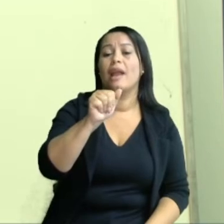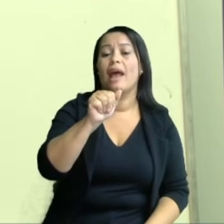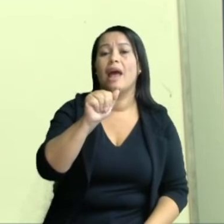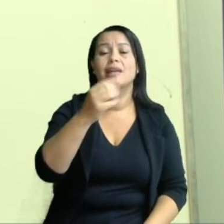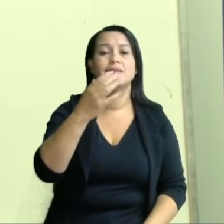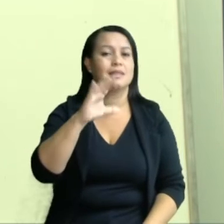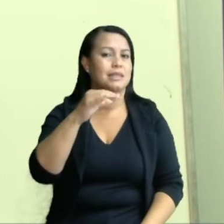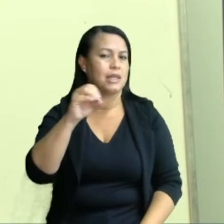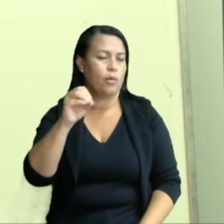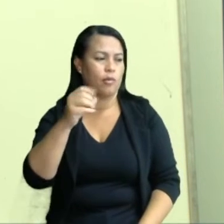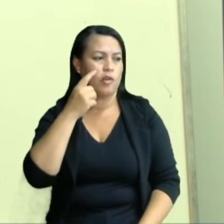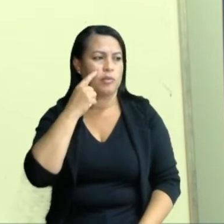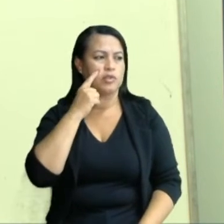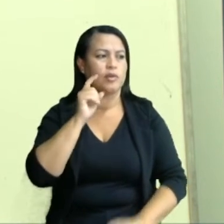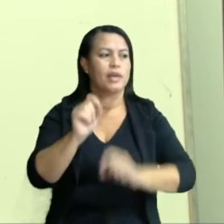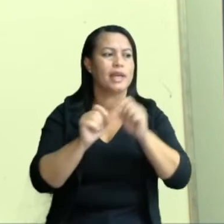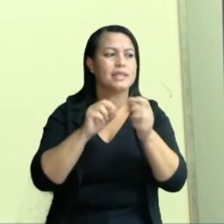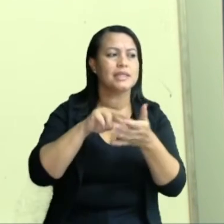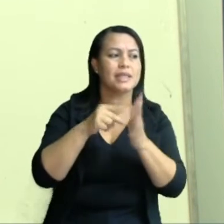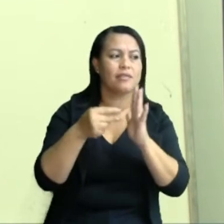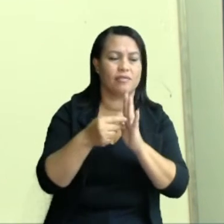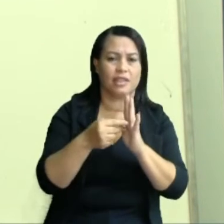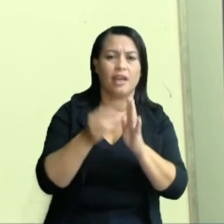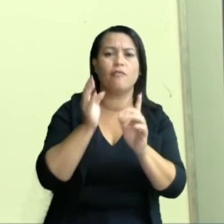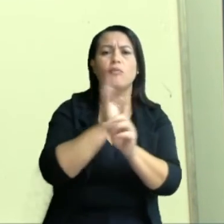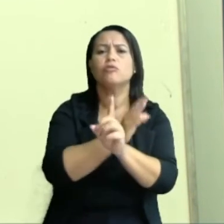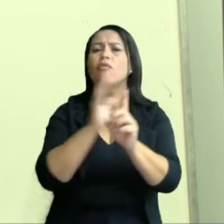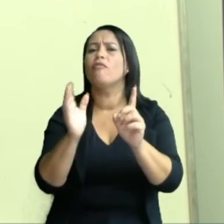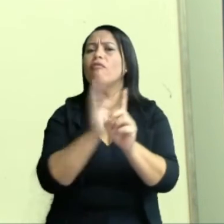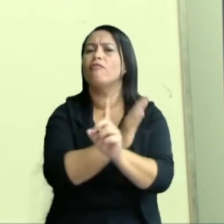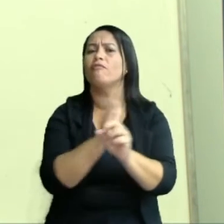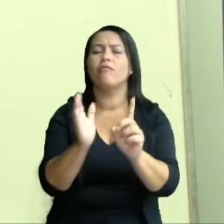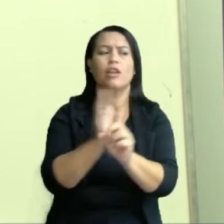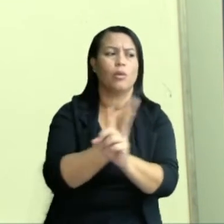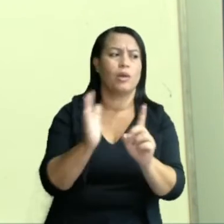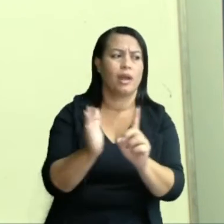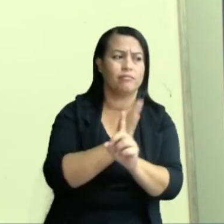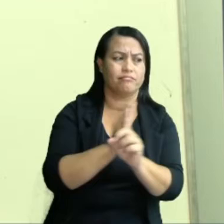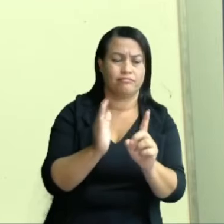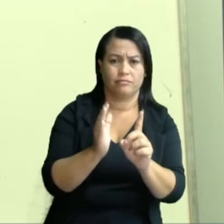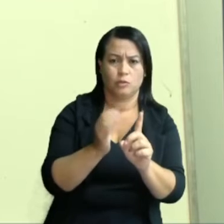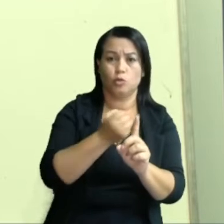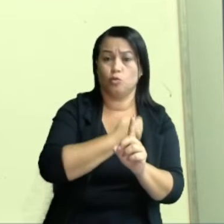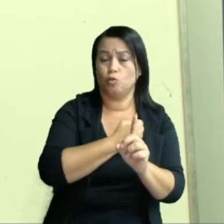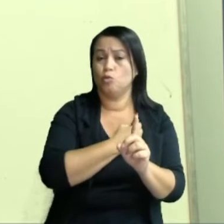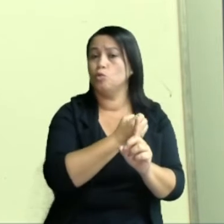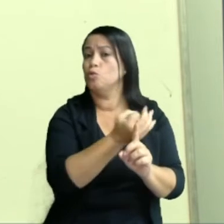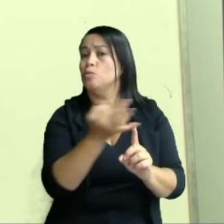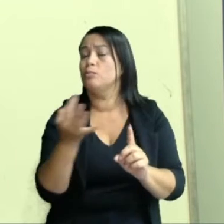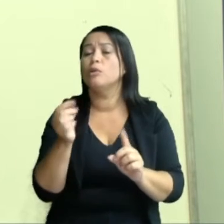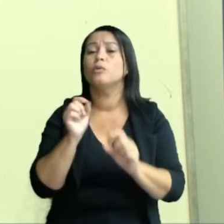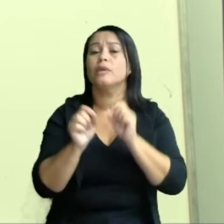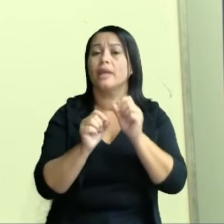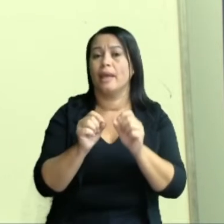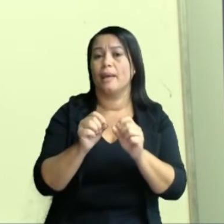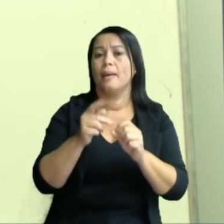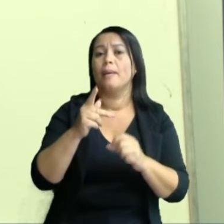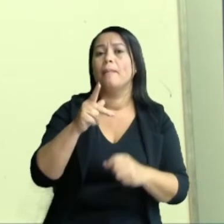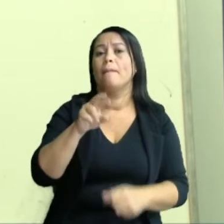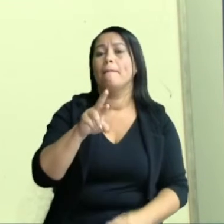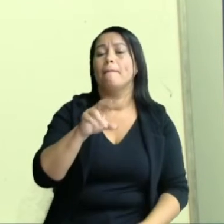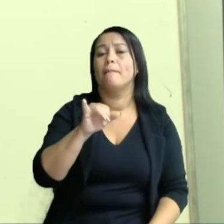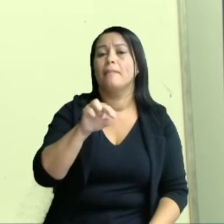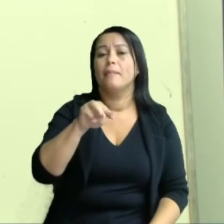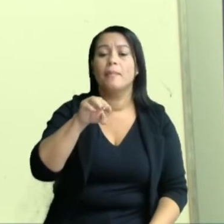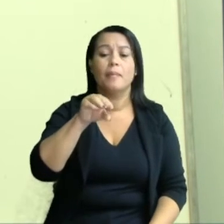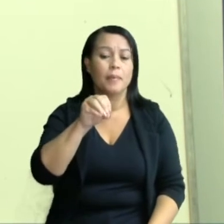por fatoração, vamos fatorar esses números por números primos. Então, 4 e